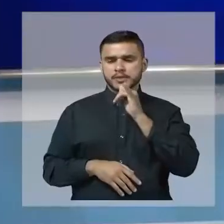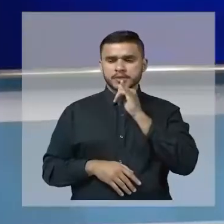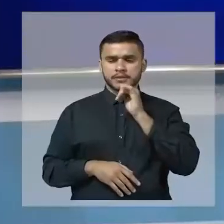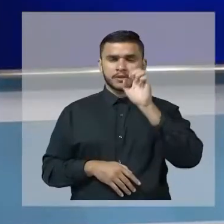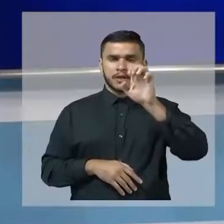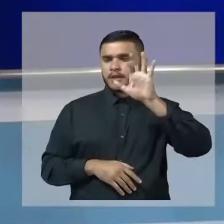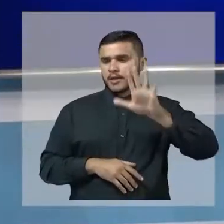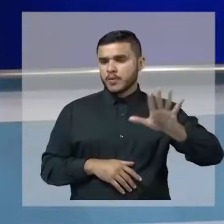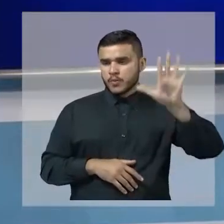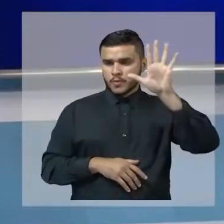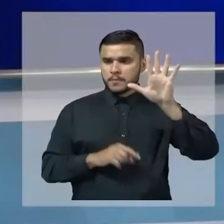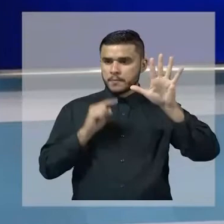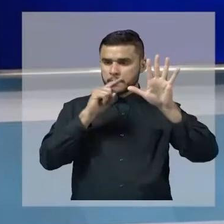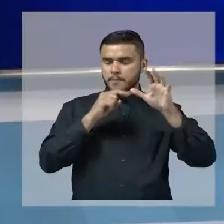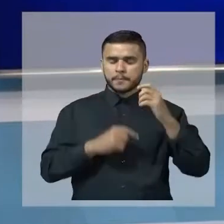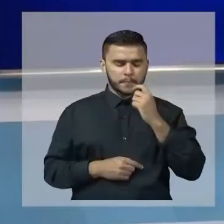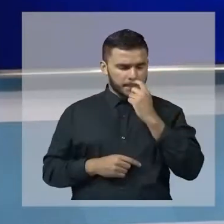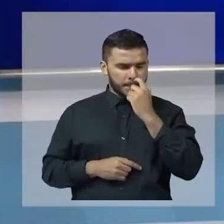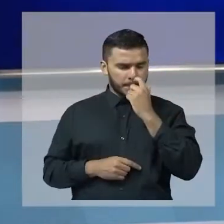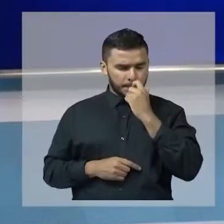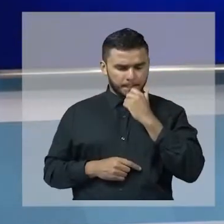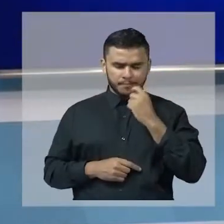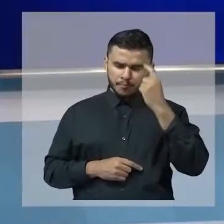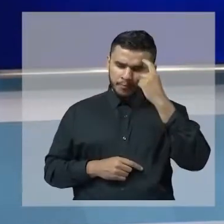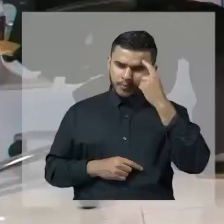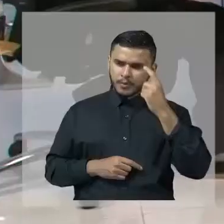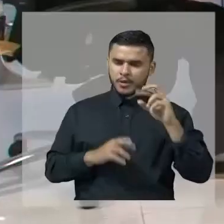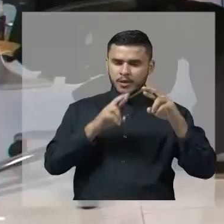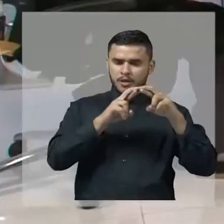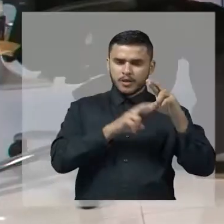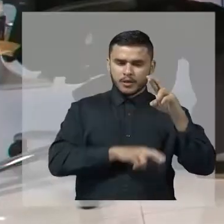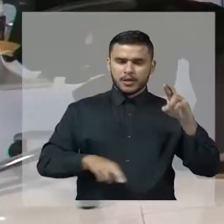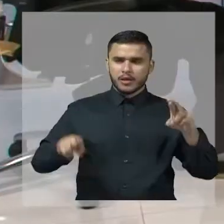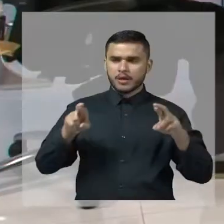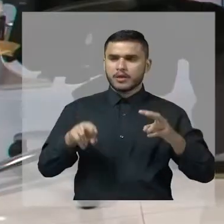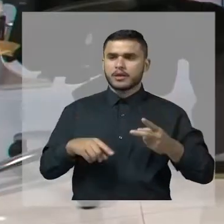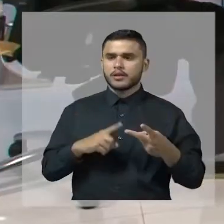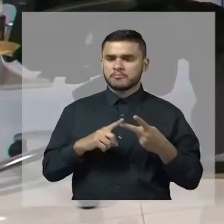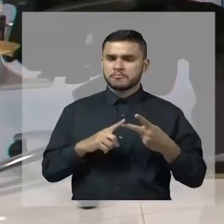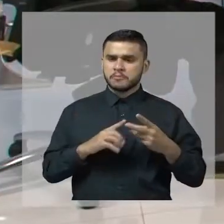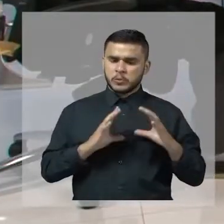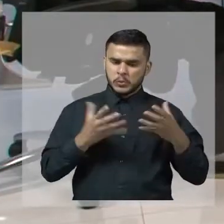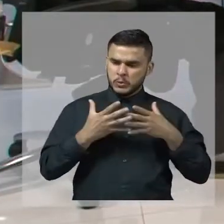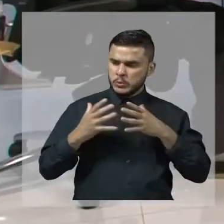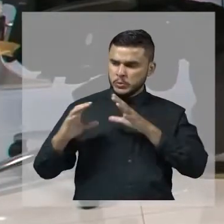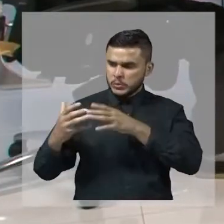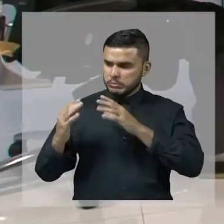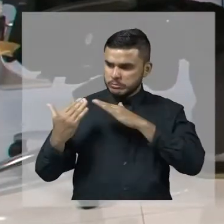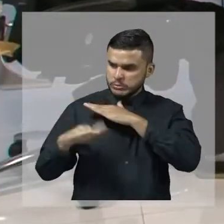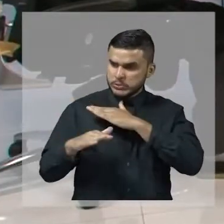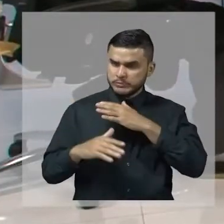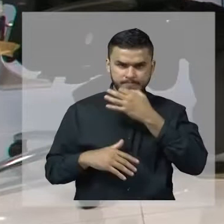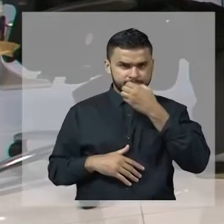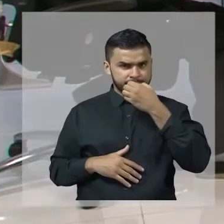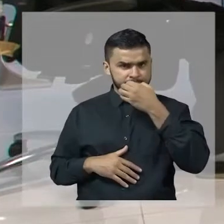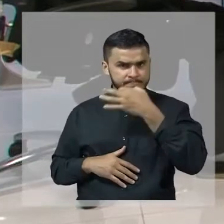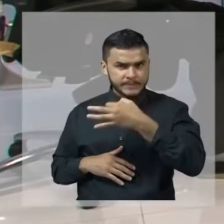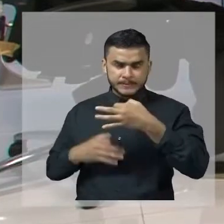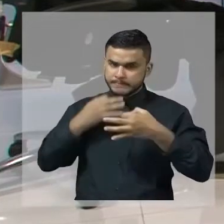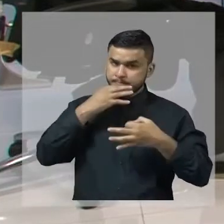questões são outras. Questões de natureza religiosa, questões de radicalismos, mesmo